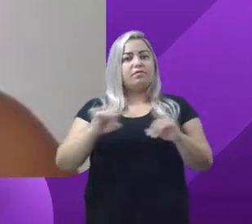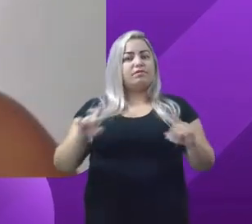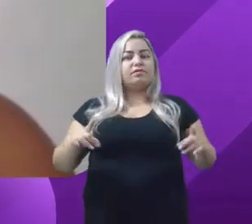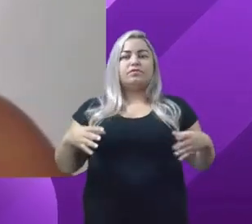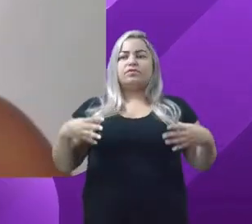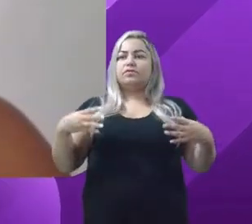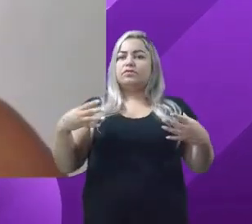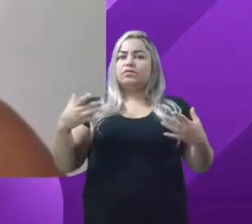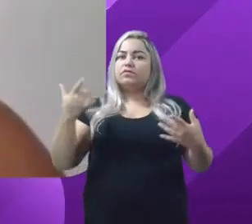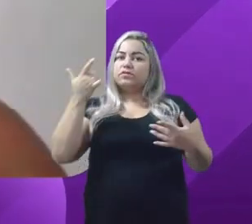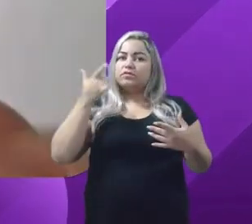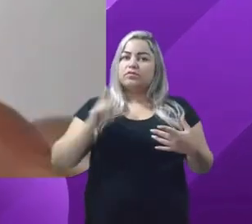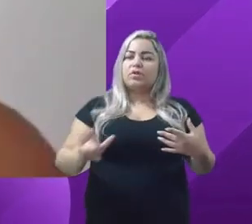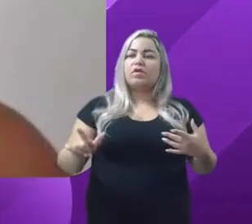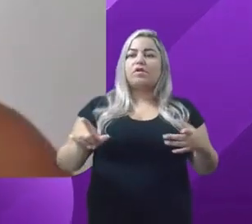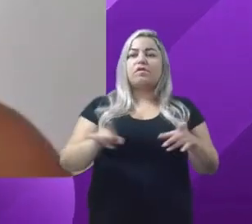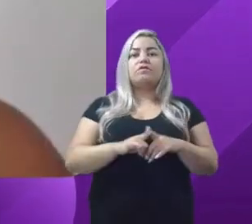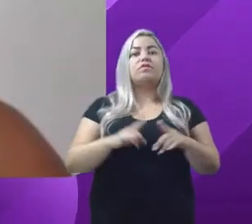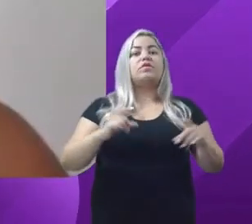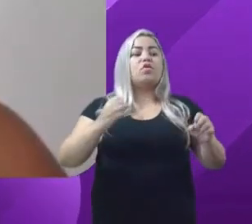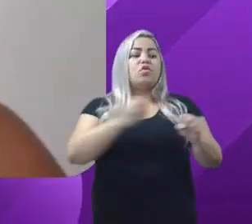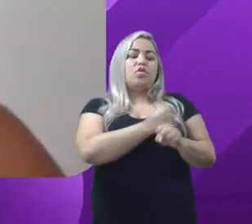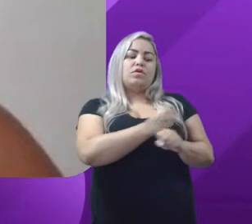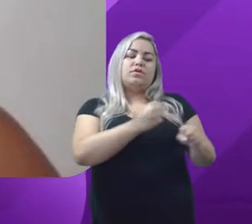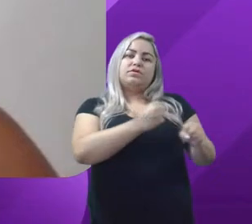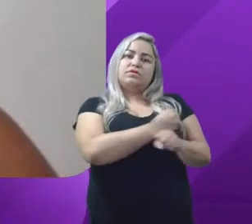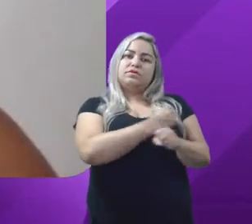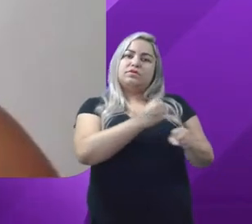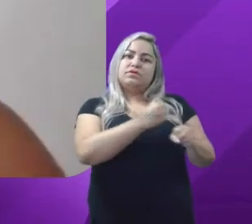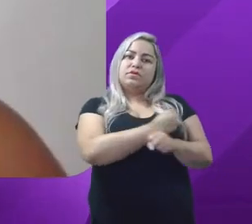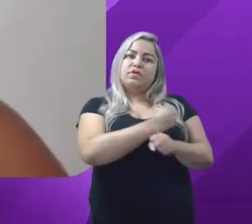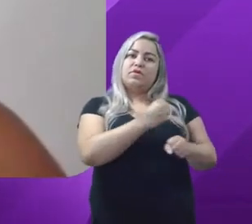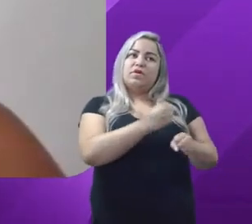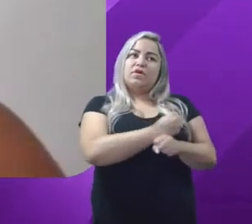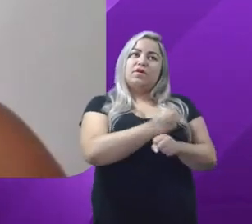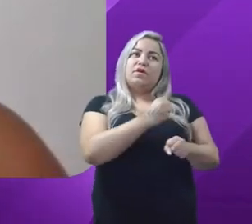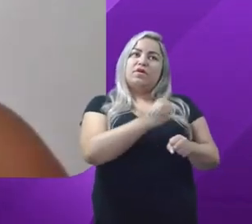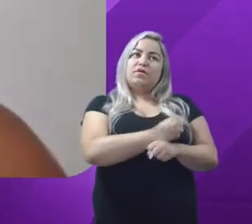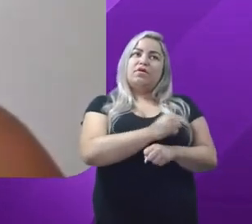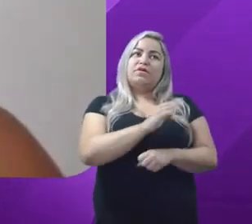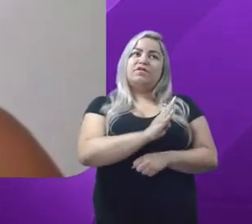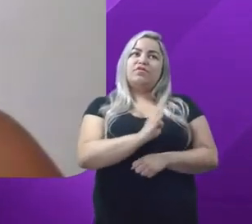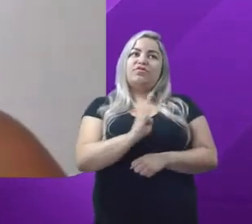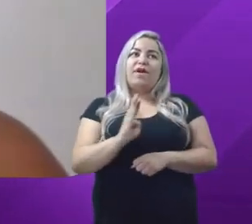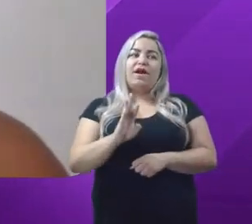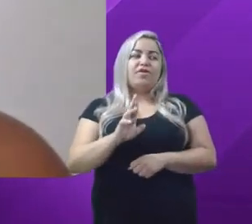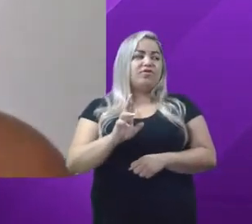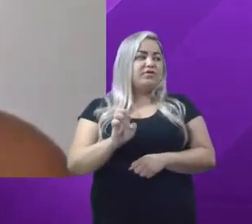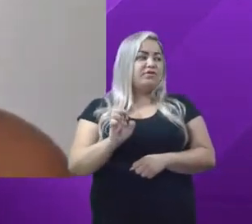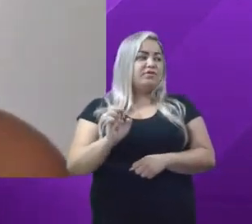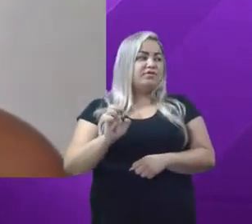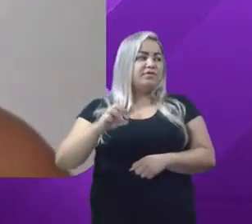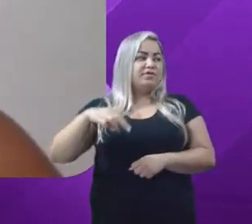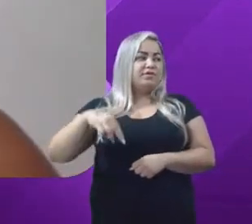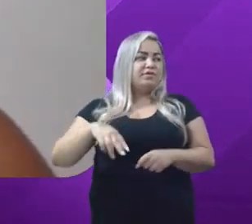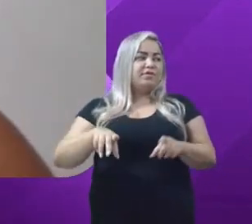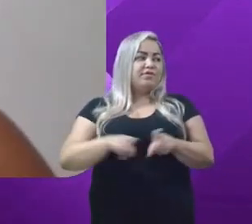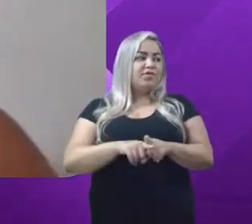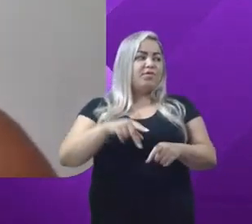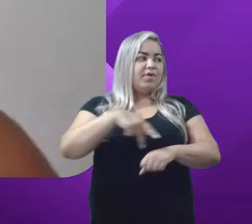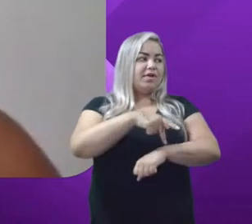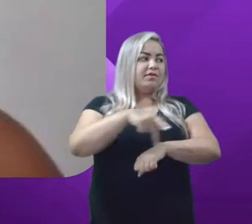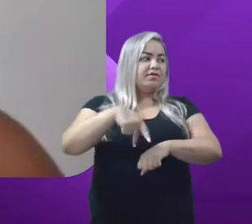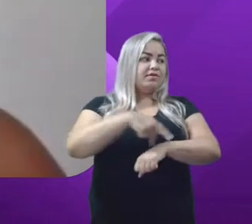tantos outros casos, como construção de barragens e usinas hidroelétricas no norte do país, né,